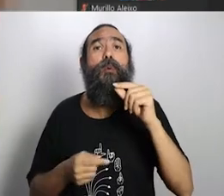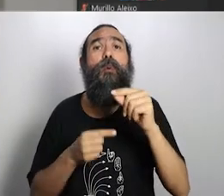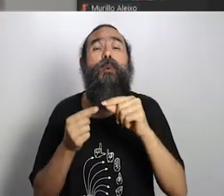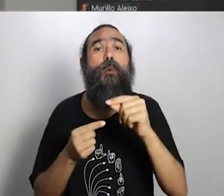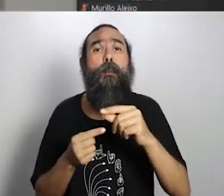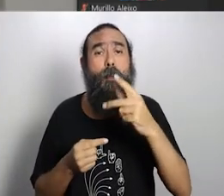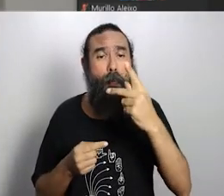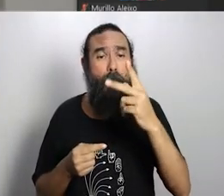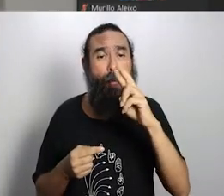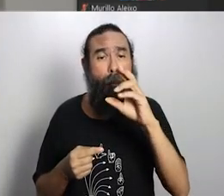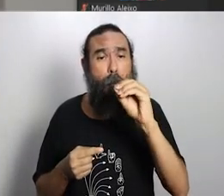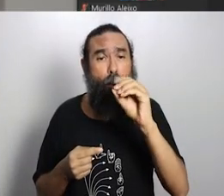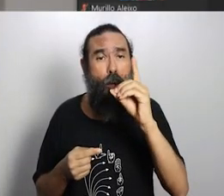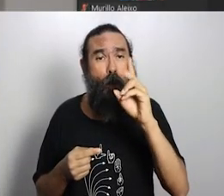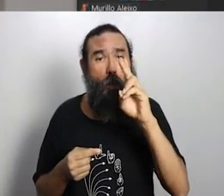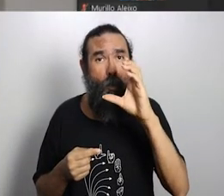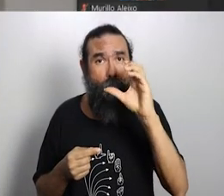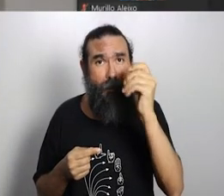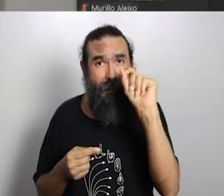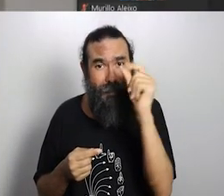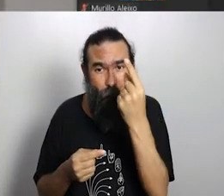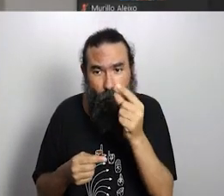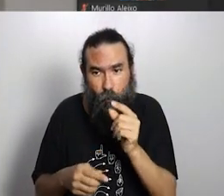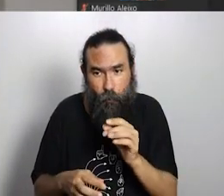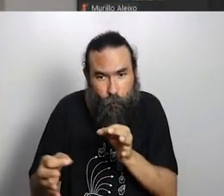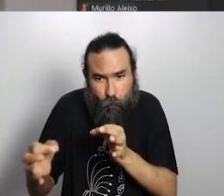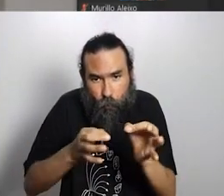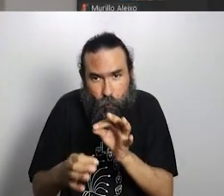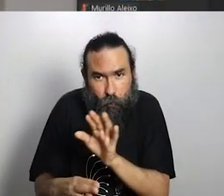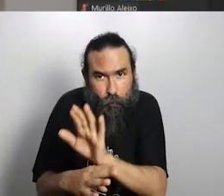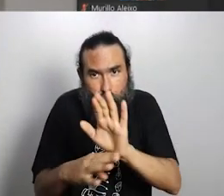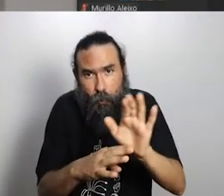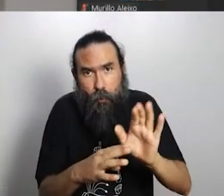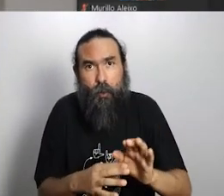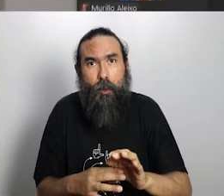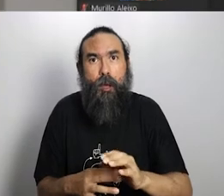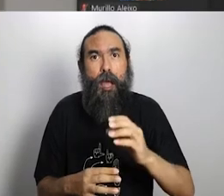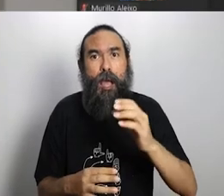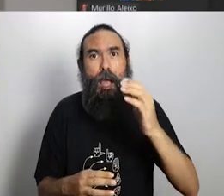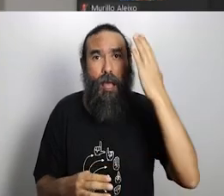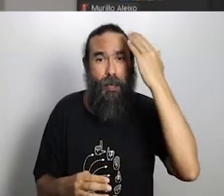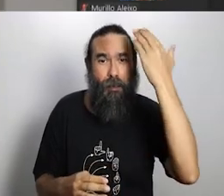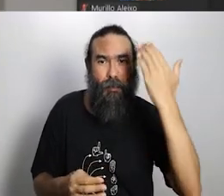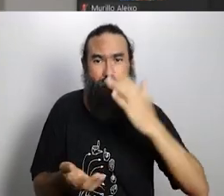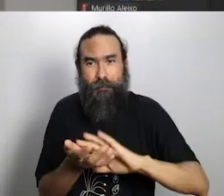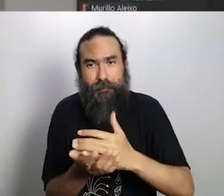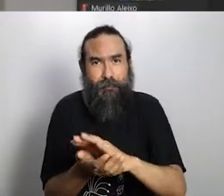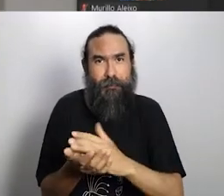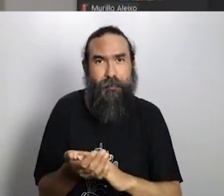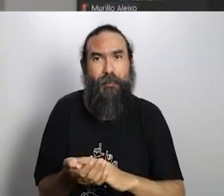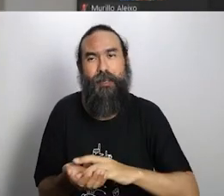artistas nacionais que fazem parte da música popular brasileira, mas dentro da cultura popular